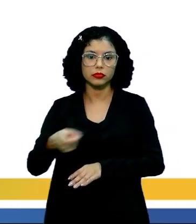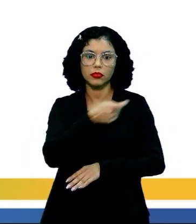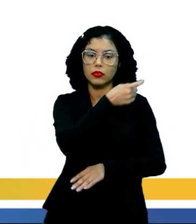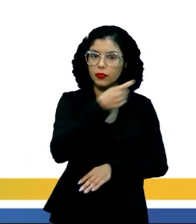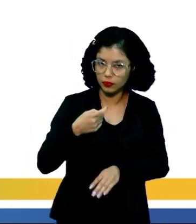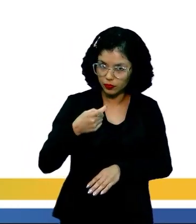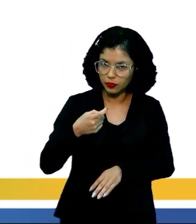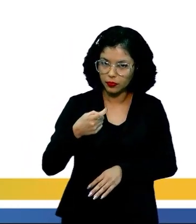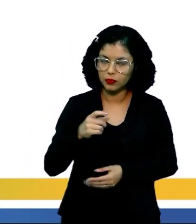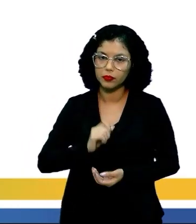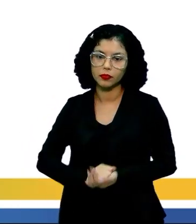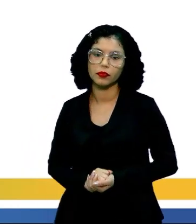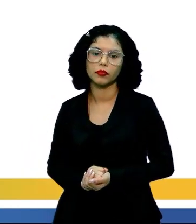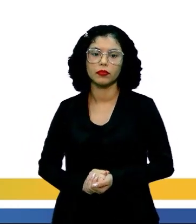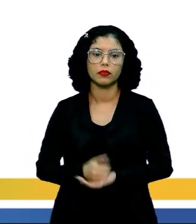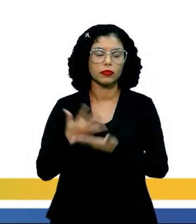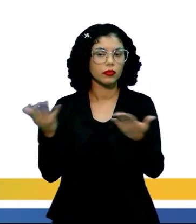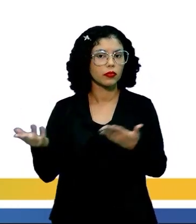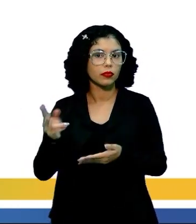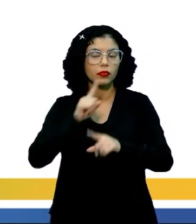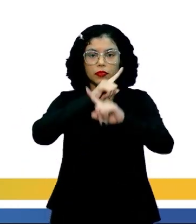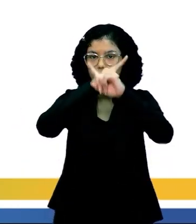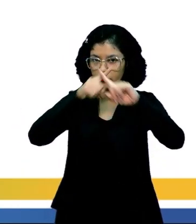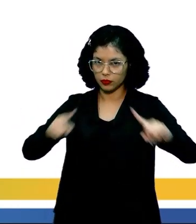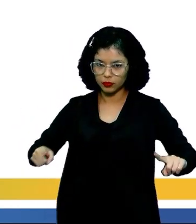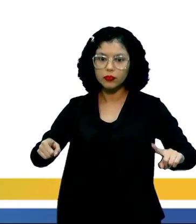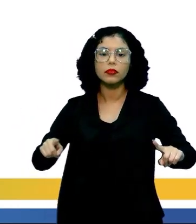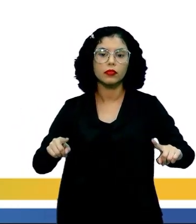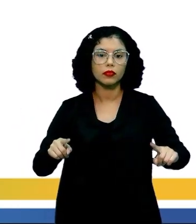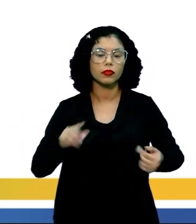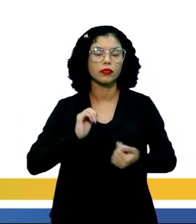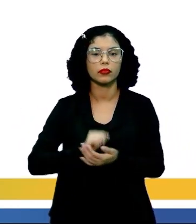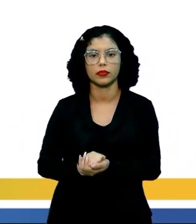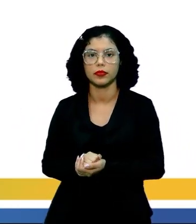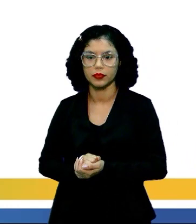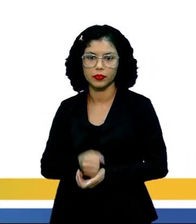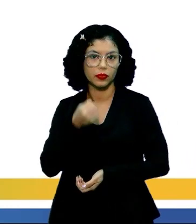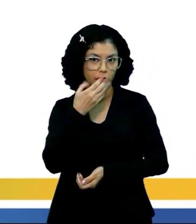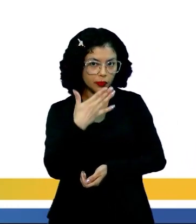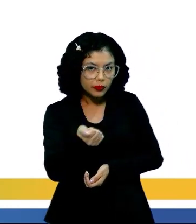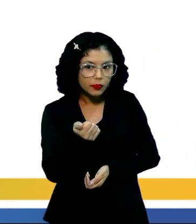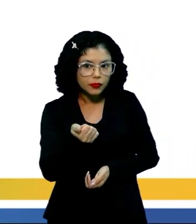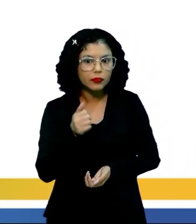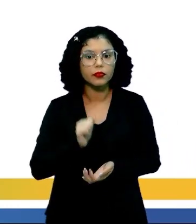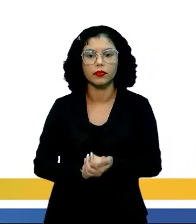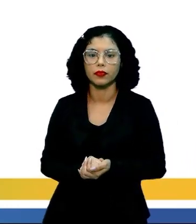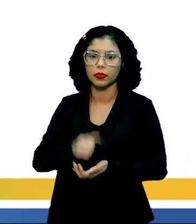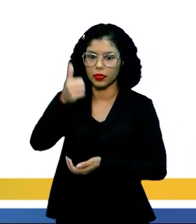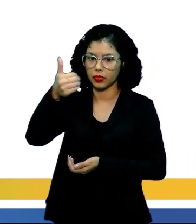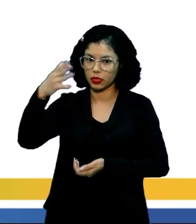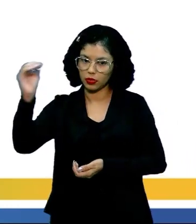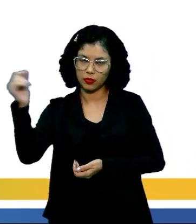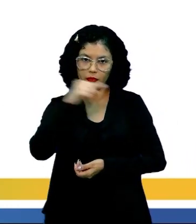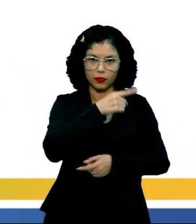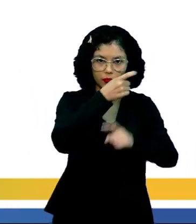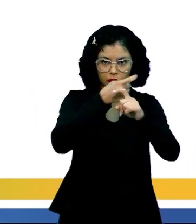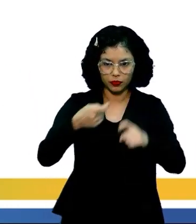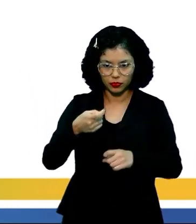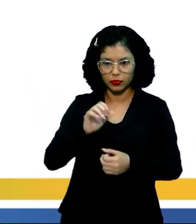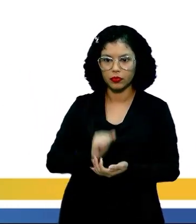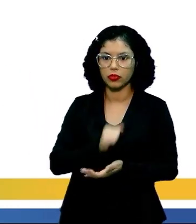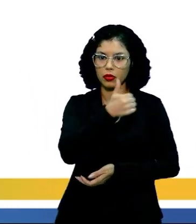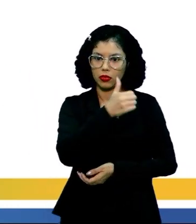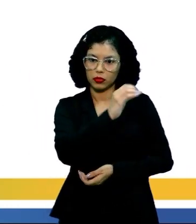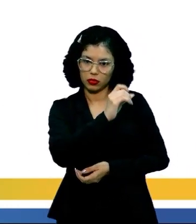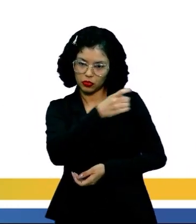equivale a quanto? A x. Vamos multiplicar cruzado, beleza? Vai ficar 100 vezes x, que é igual